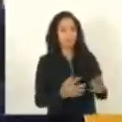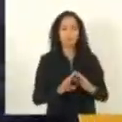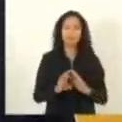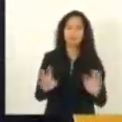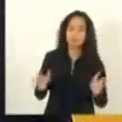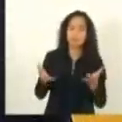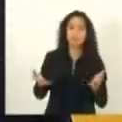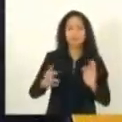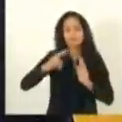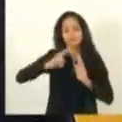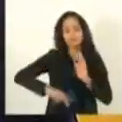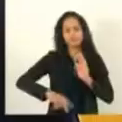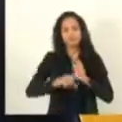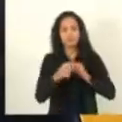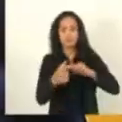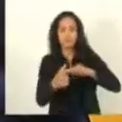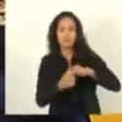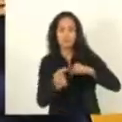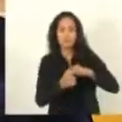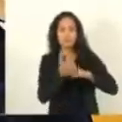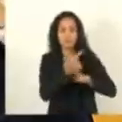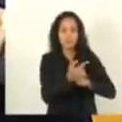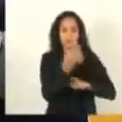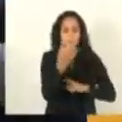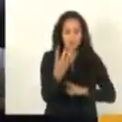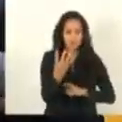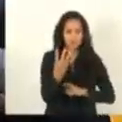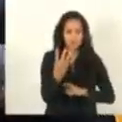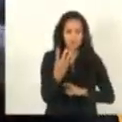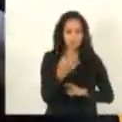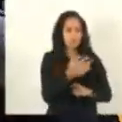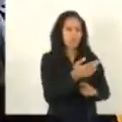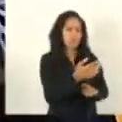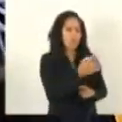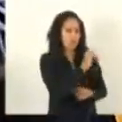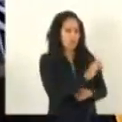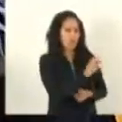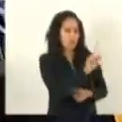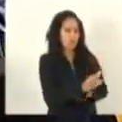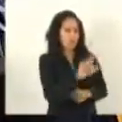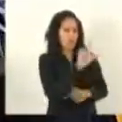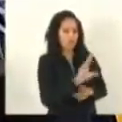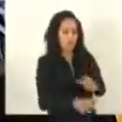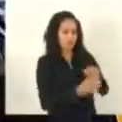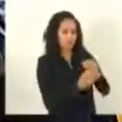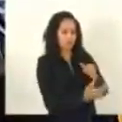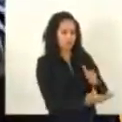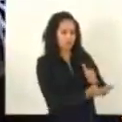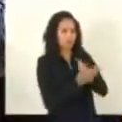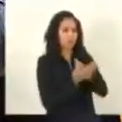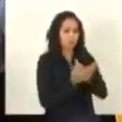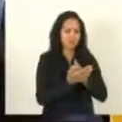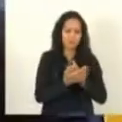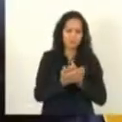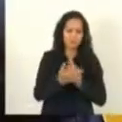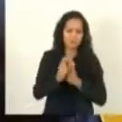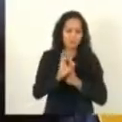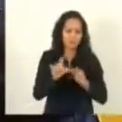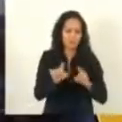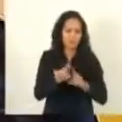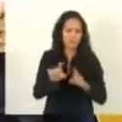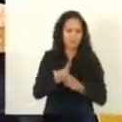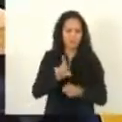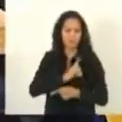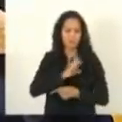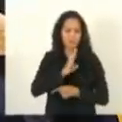destacar que o artigo 24... mas claro que Vossa Excelência contribui muito aqui, nosso líder Dari Pagung e também nosso